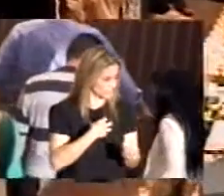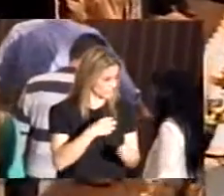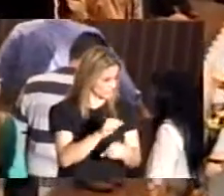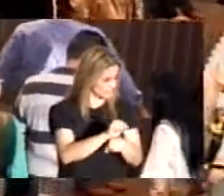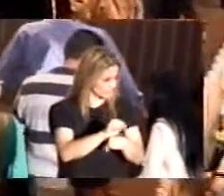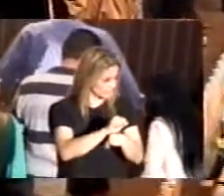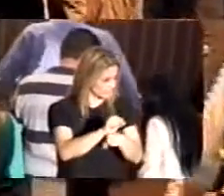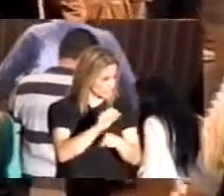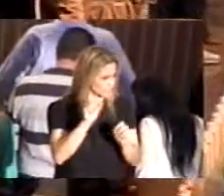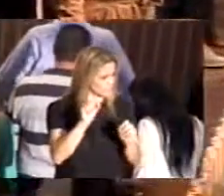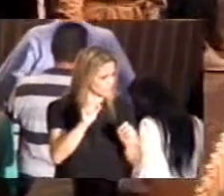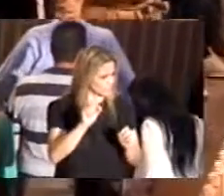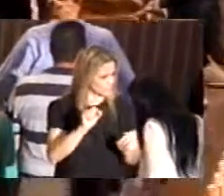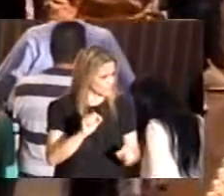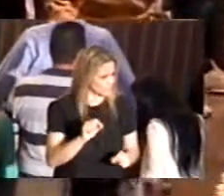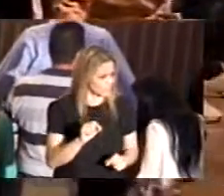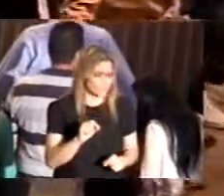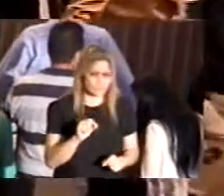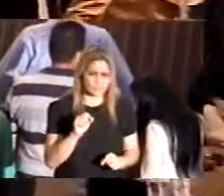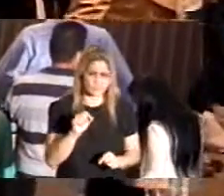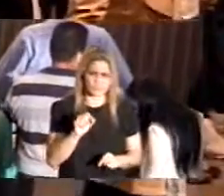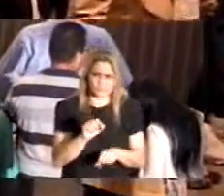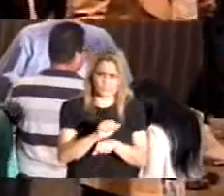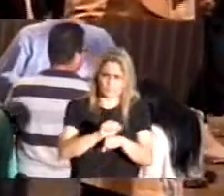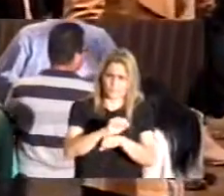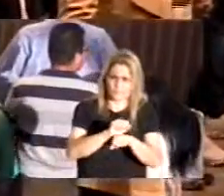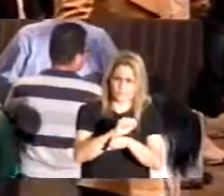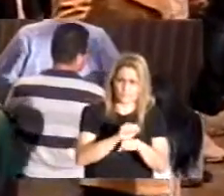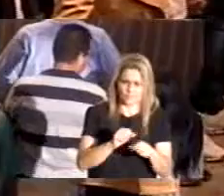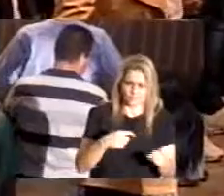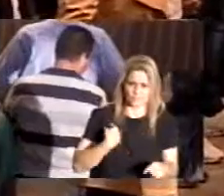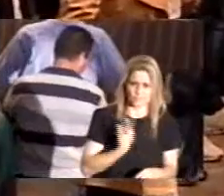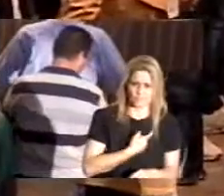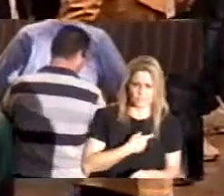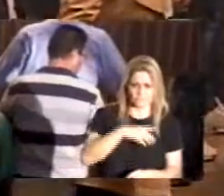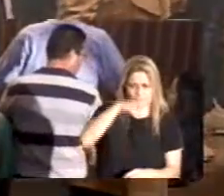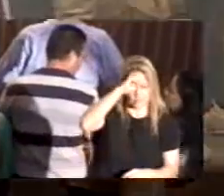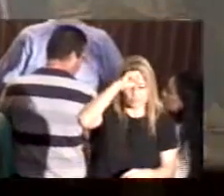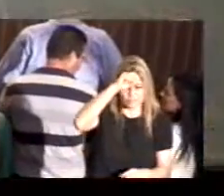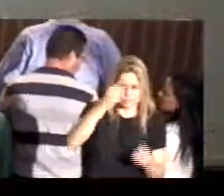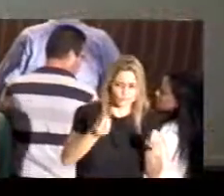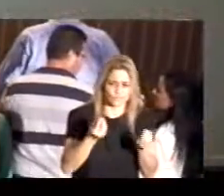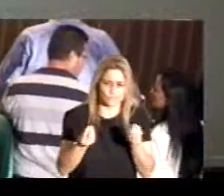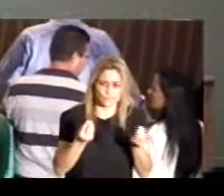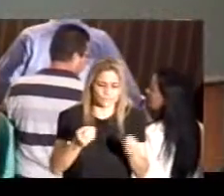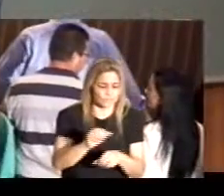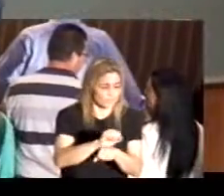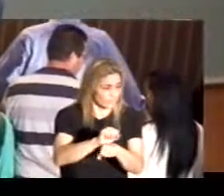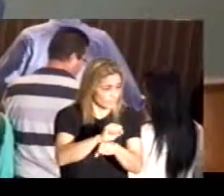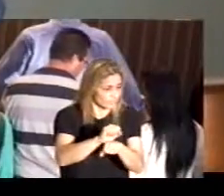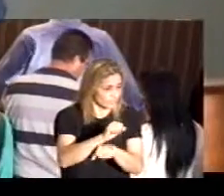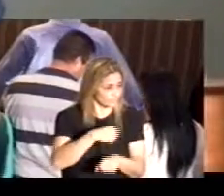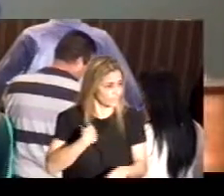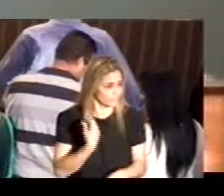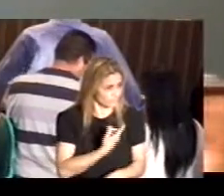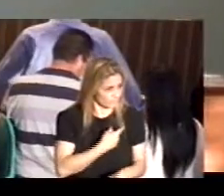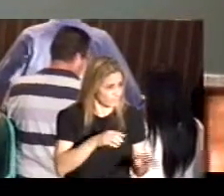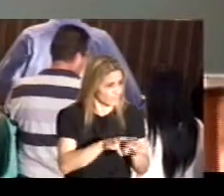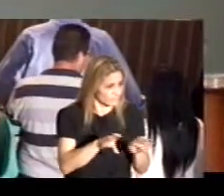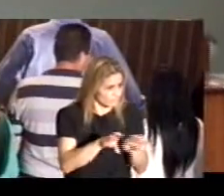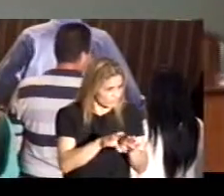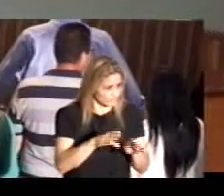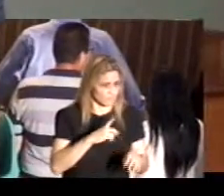O que essa história tem a ver com Abraão? E a gente vai aprender na perspectiva de Abraão que todos nós estamos